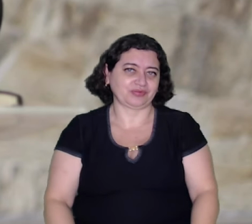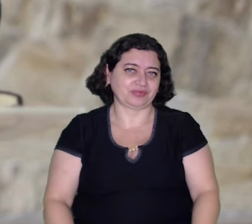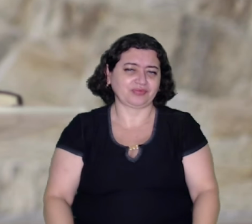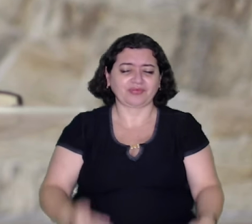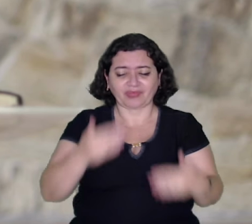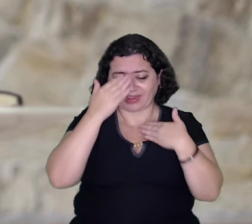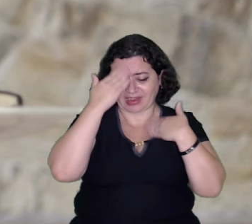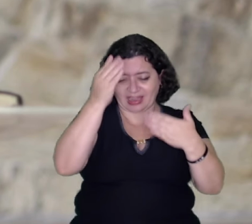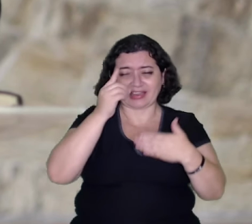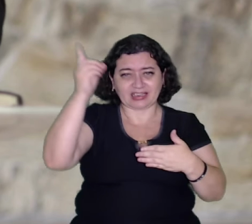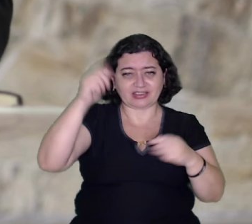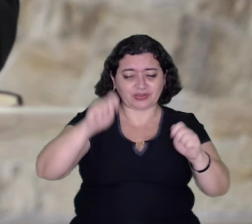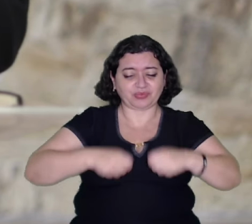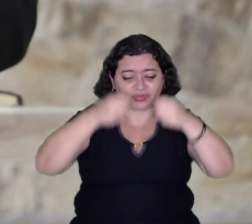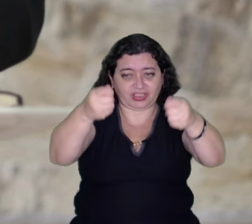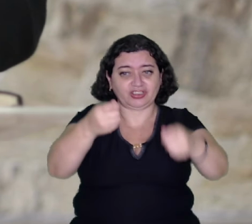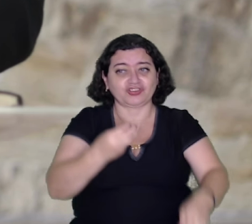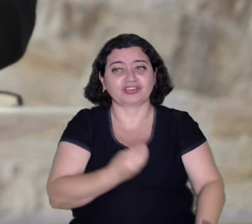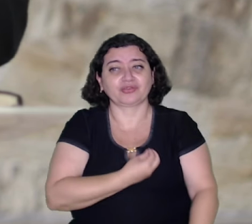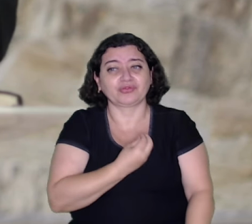Agradeça a Ele por ter dado vida a você.